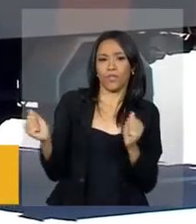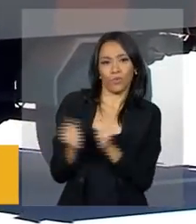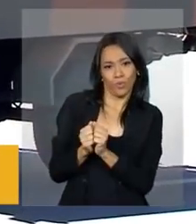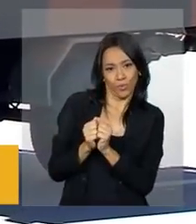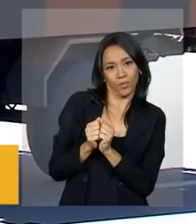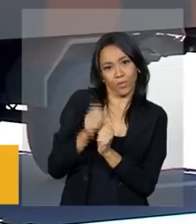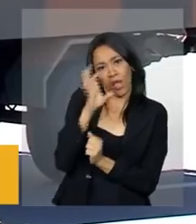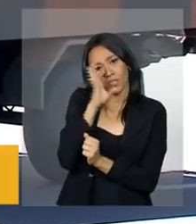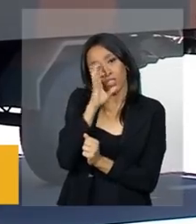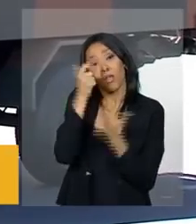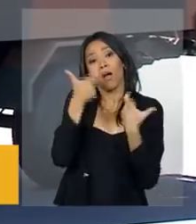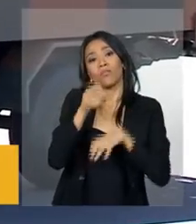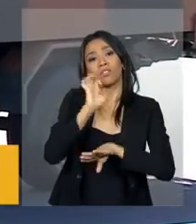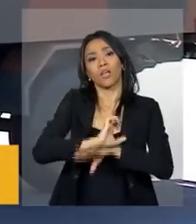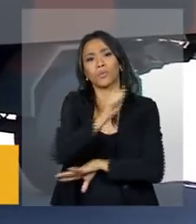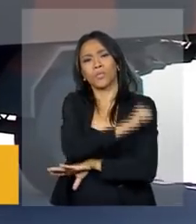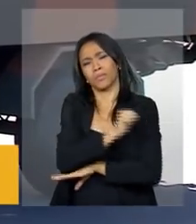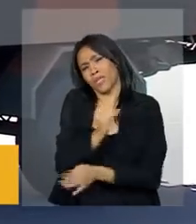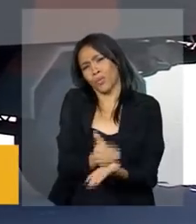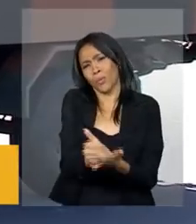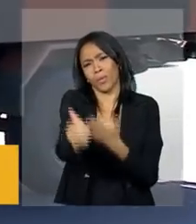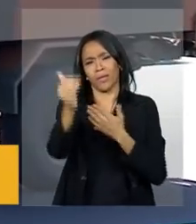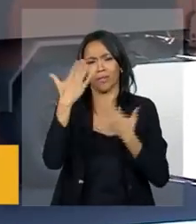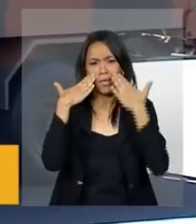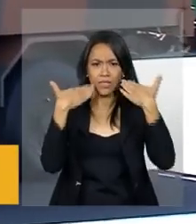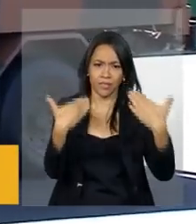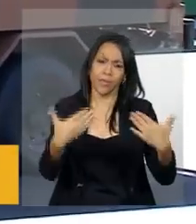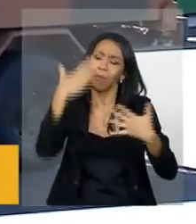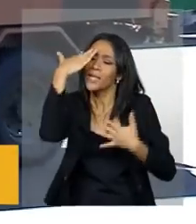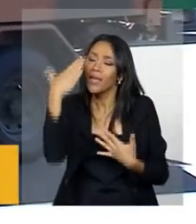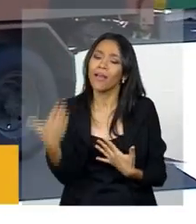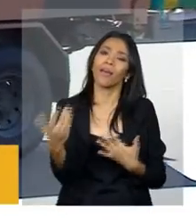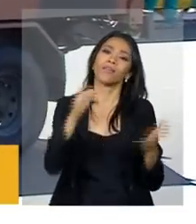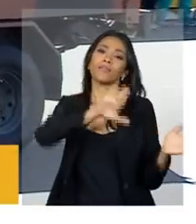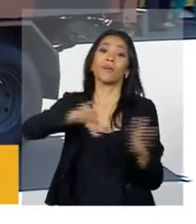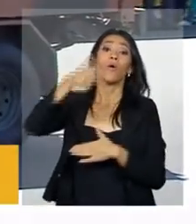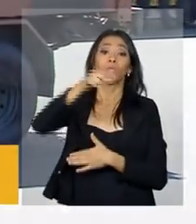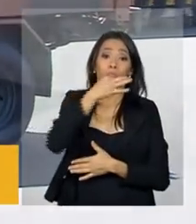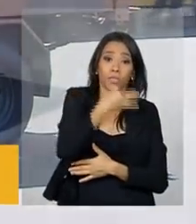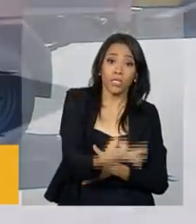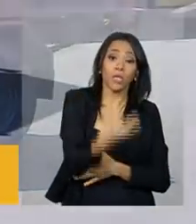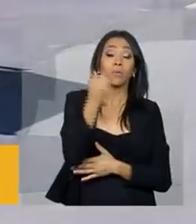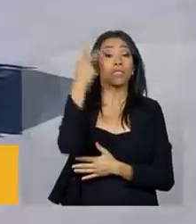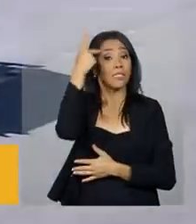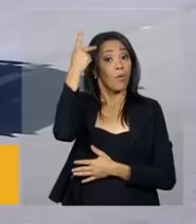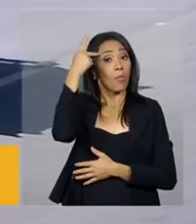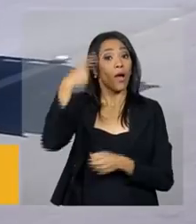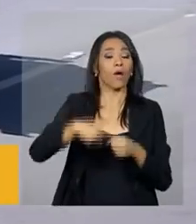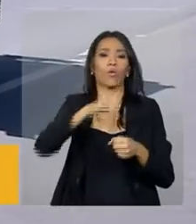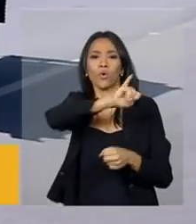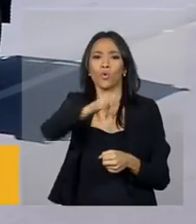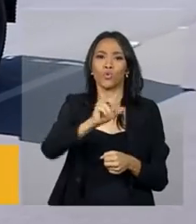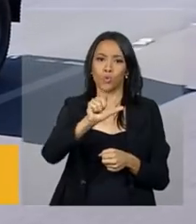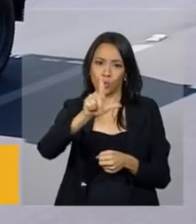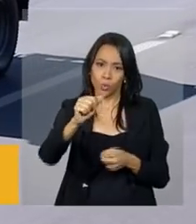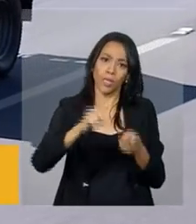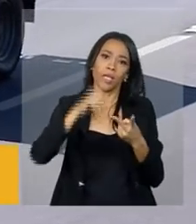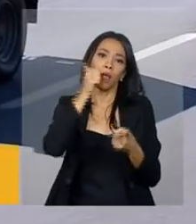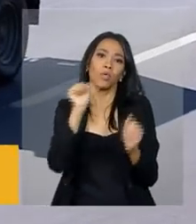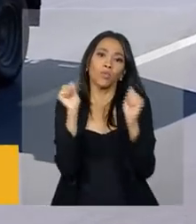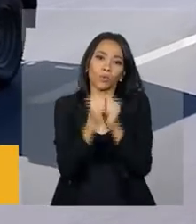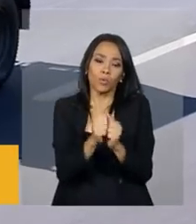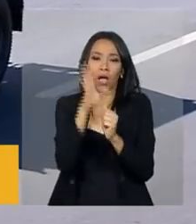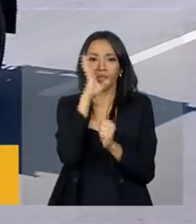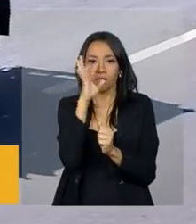Janeiro, acompanhando o desfile desde o início. Obrigado pela audiência, Wagner. E em Bragança Paulista, São Paulo, a Júlia e a mãe Berenice assistem ao